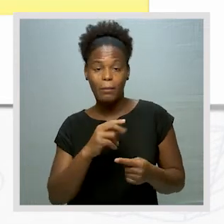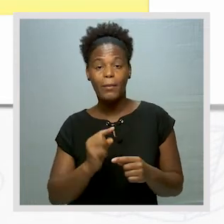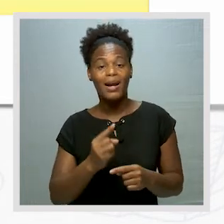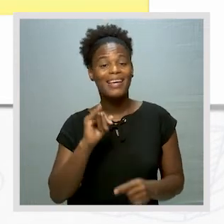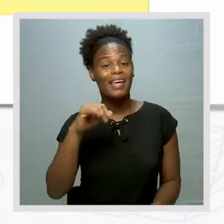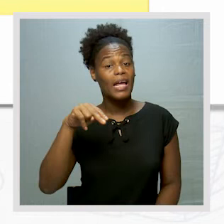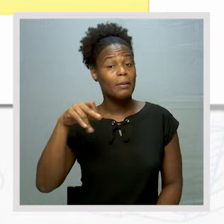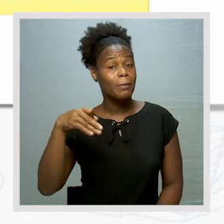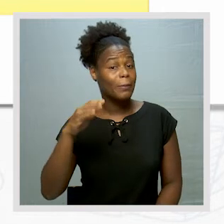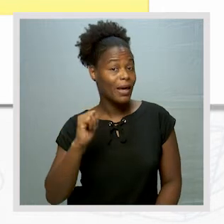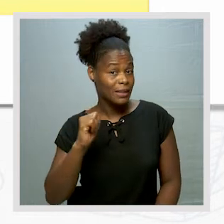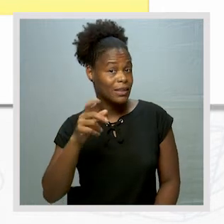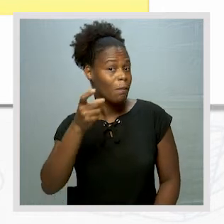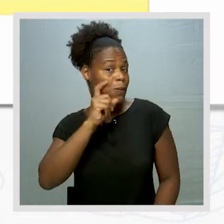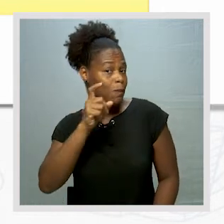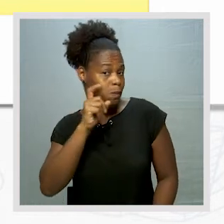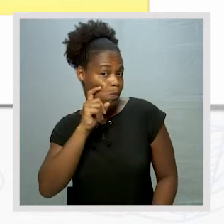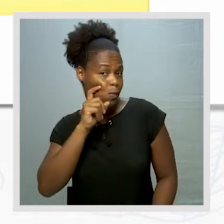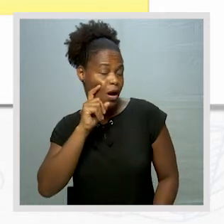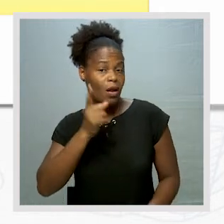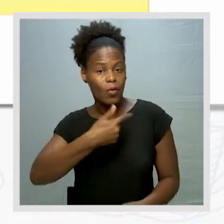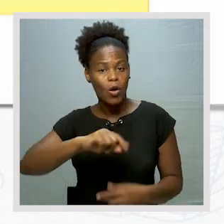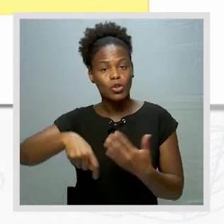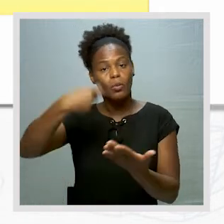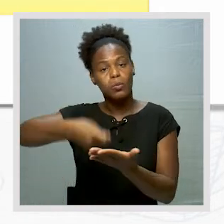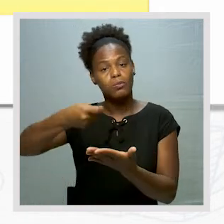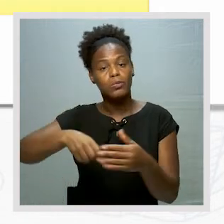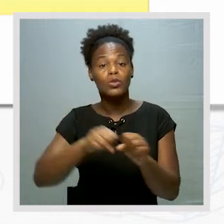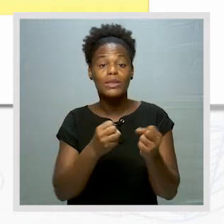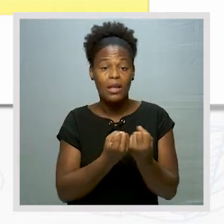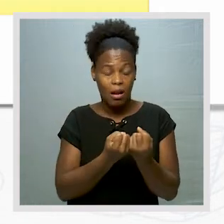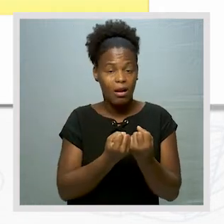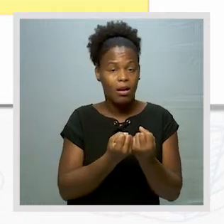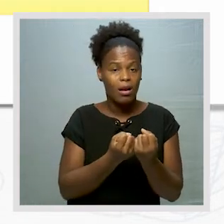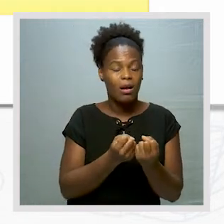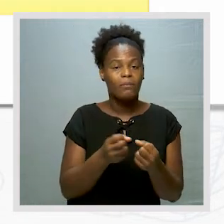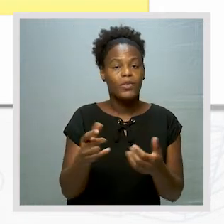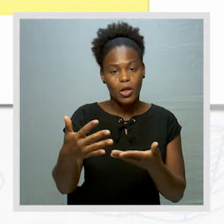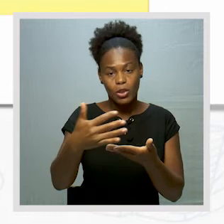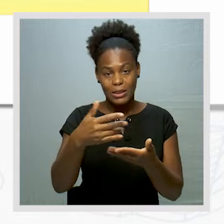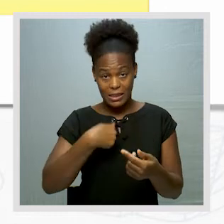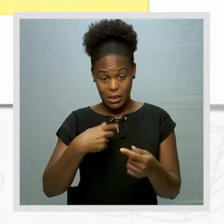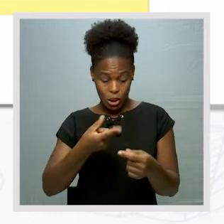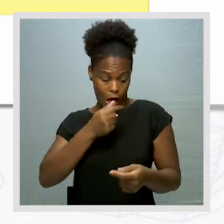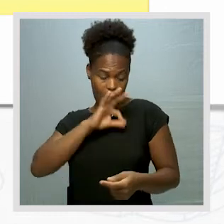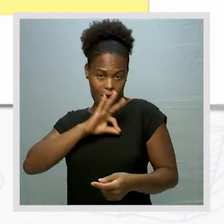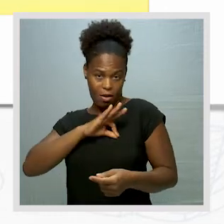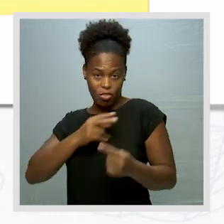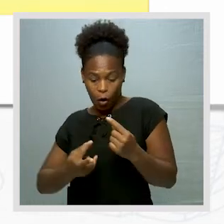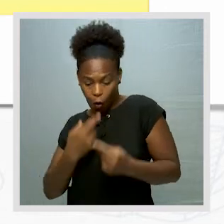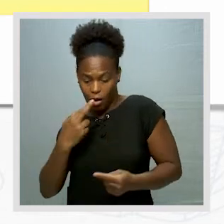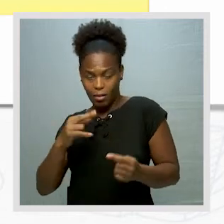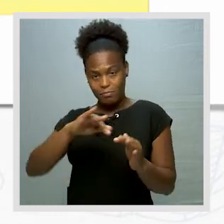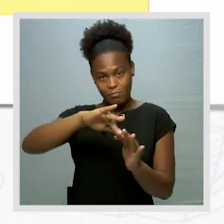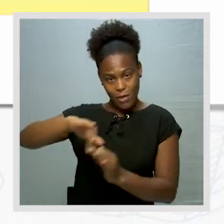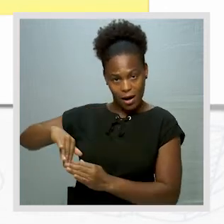para a segurança social, que nós chamamos das contribuições sociais, que desconta-se do nosso salário,